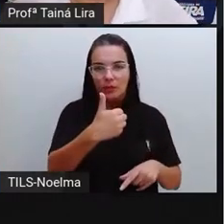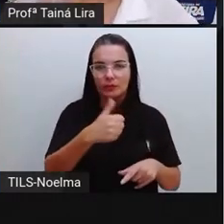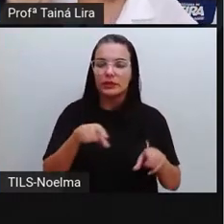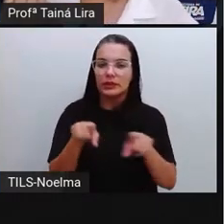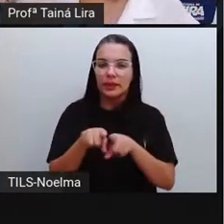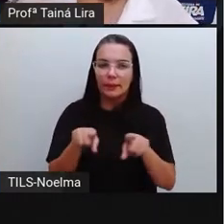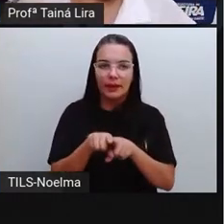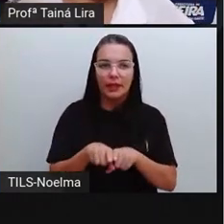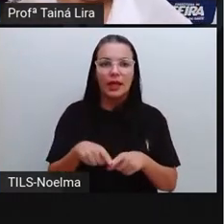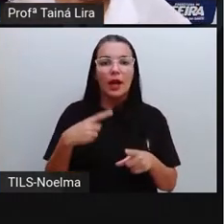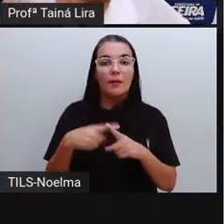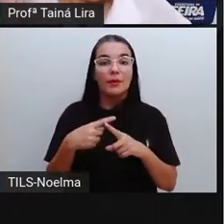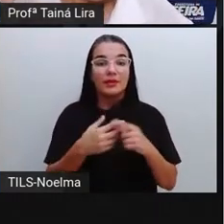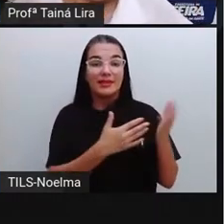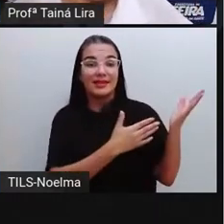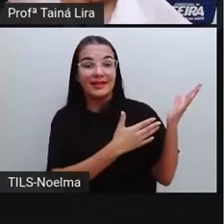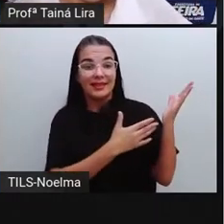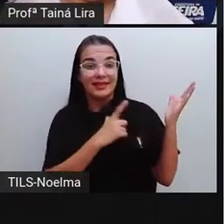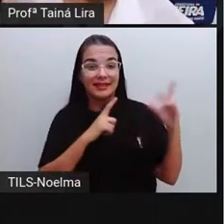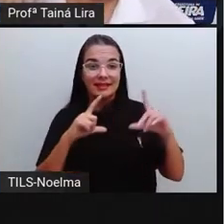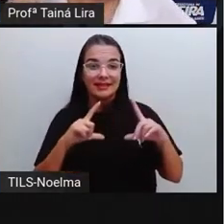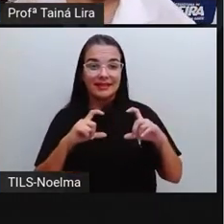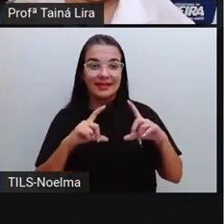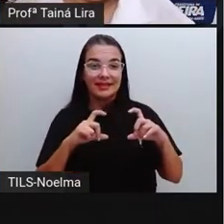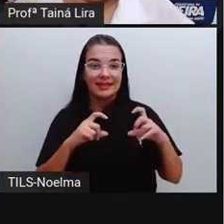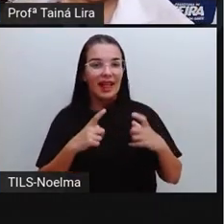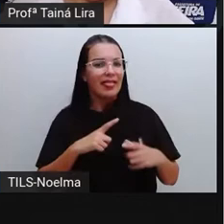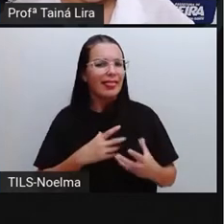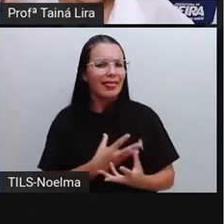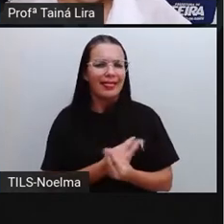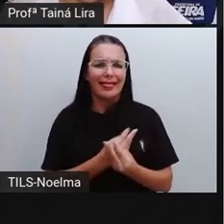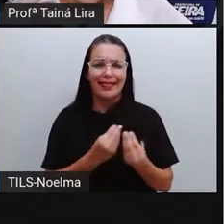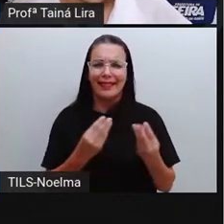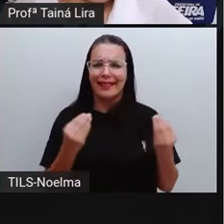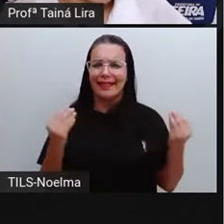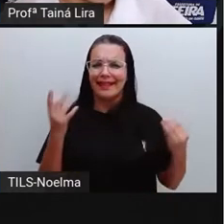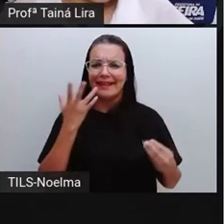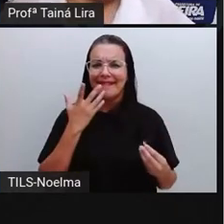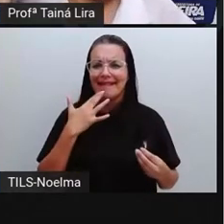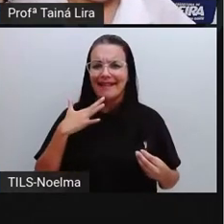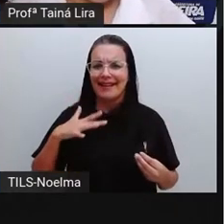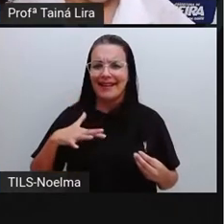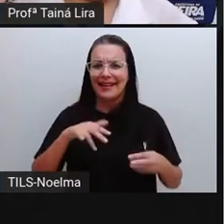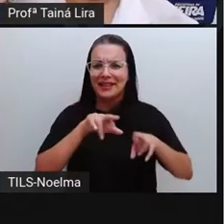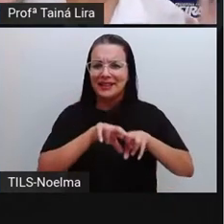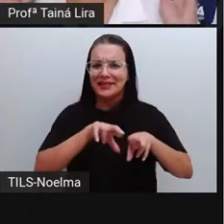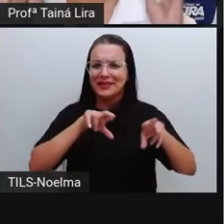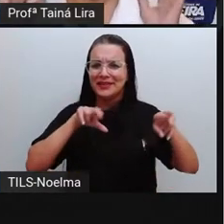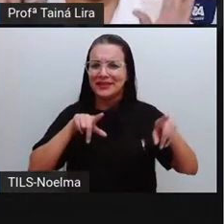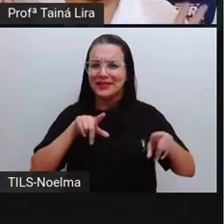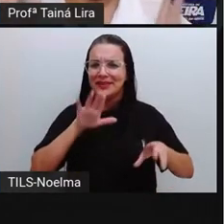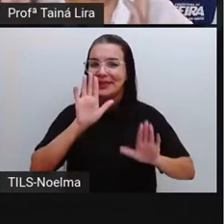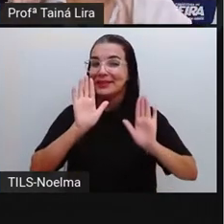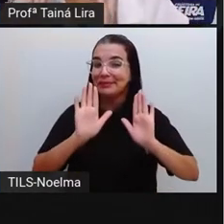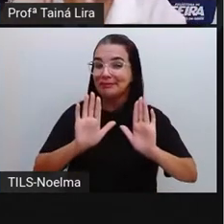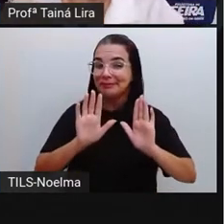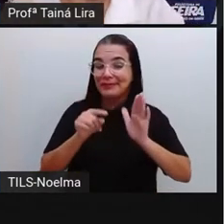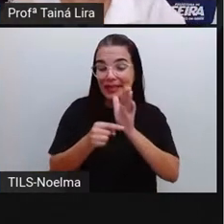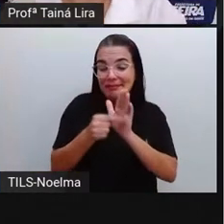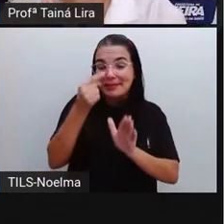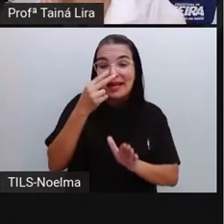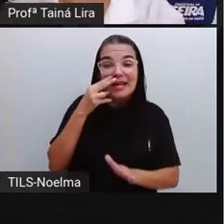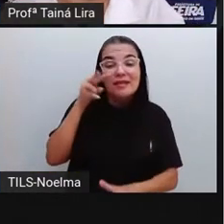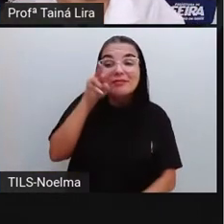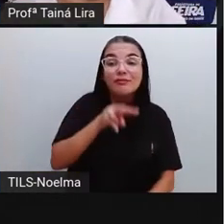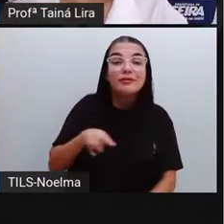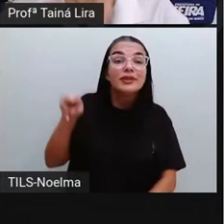reconhecidos. Então, aqui na imagem, nós temos, várias crianças diferentes. Primeiro, quando a gente olha visivelmente,